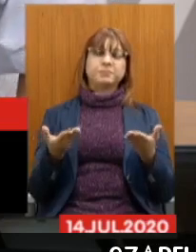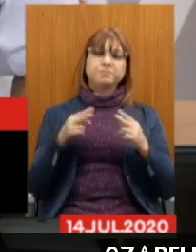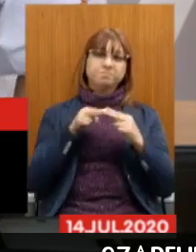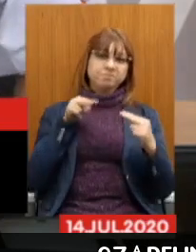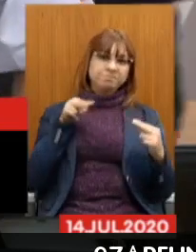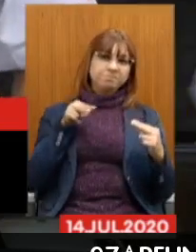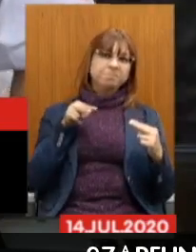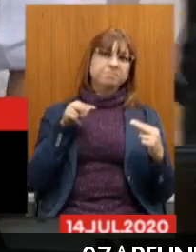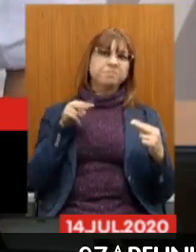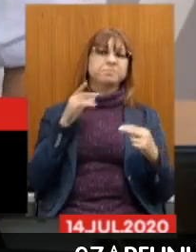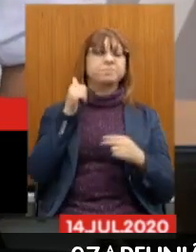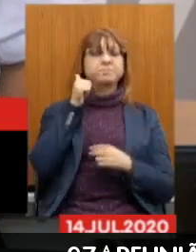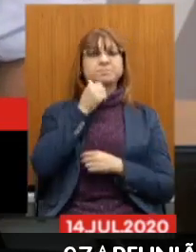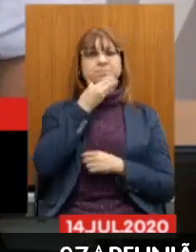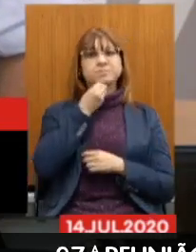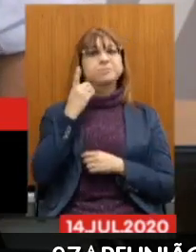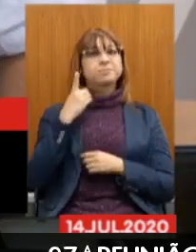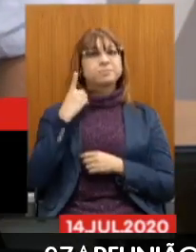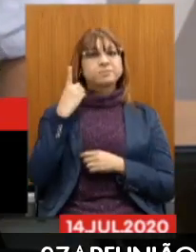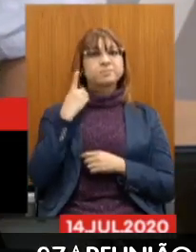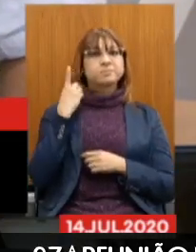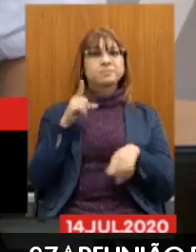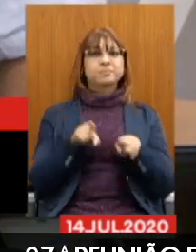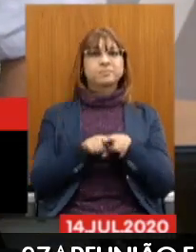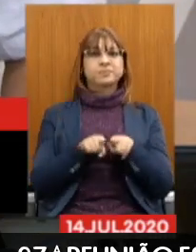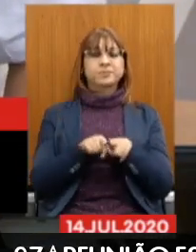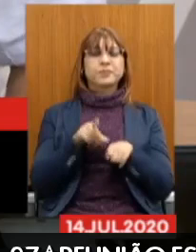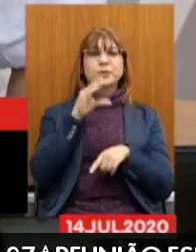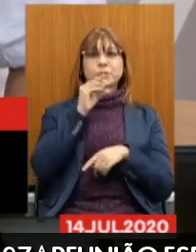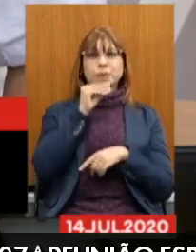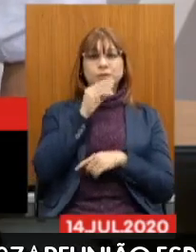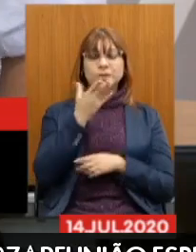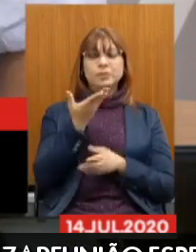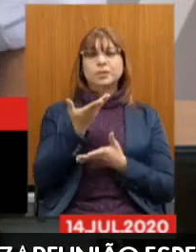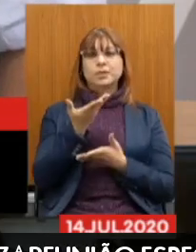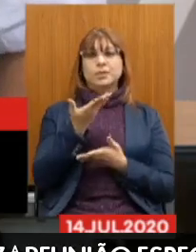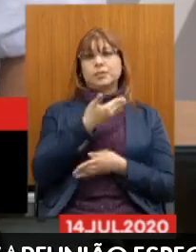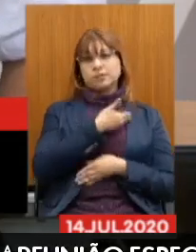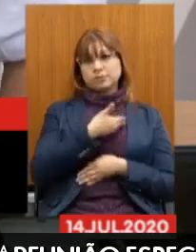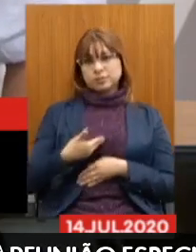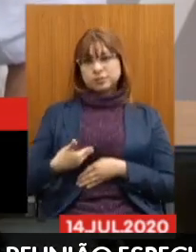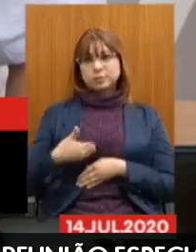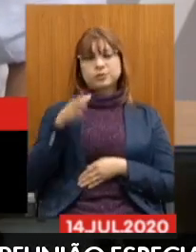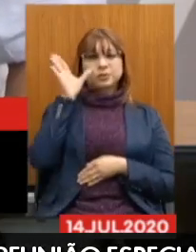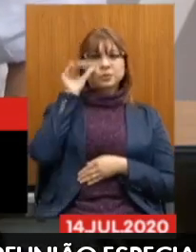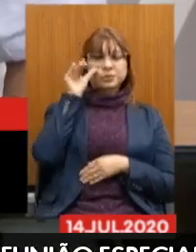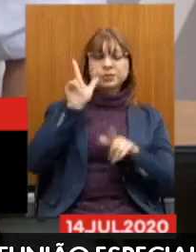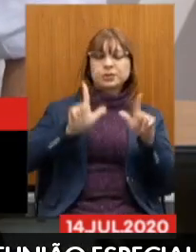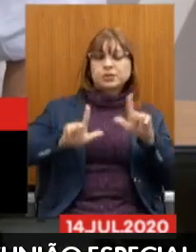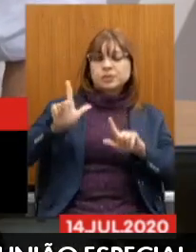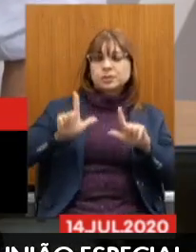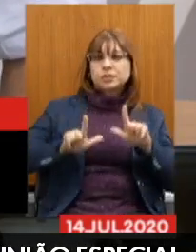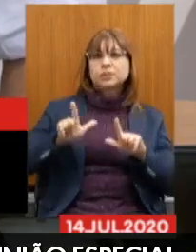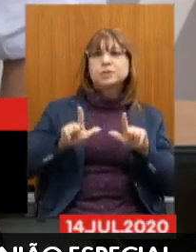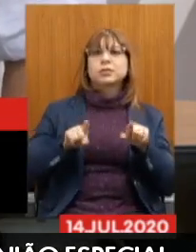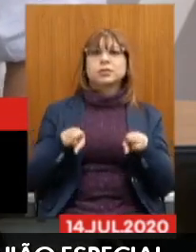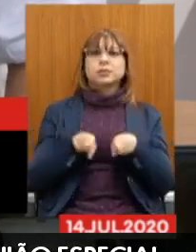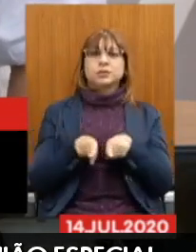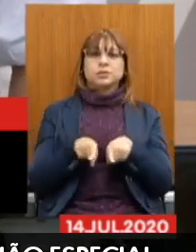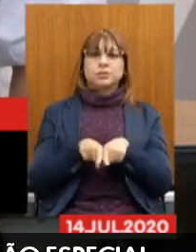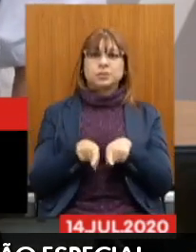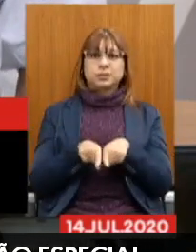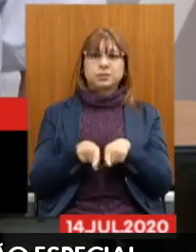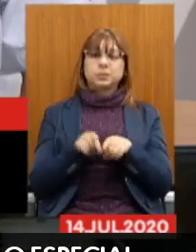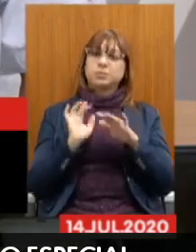os deputados, deputadas, aos servidores que estão acompanhando através da TV, através das